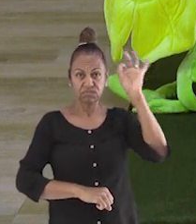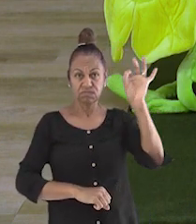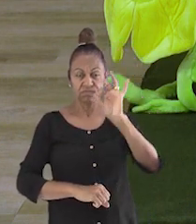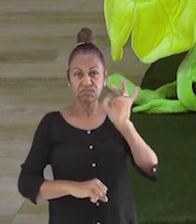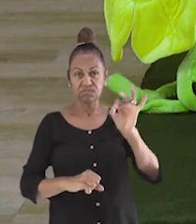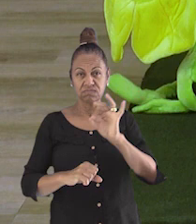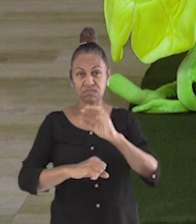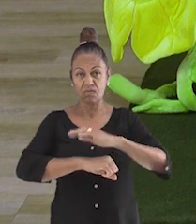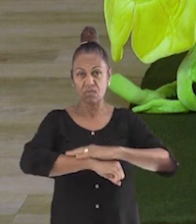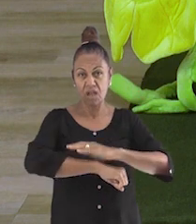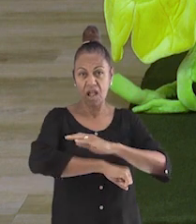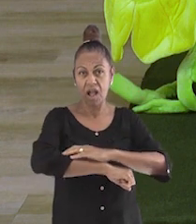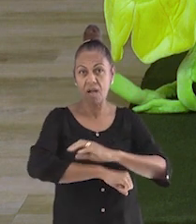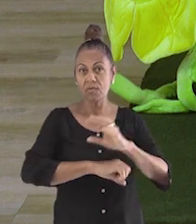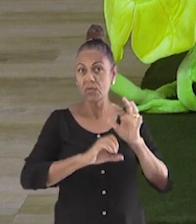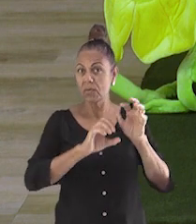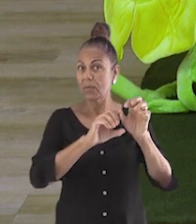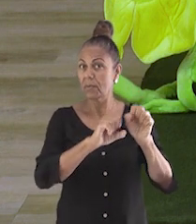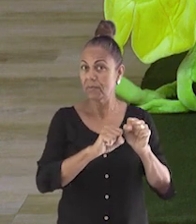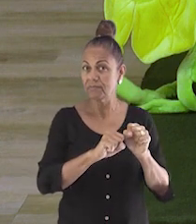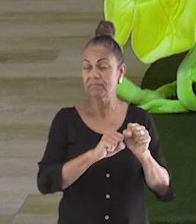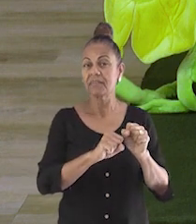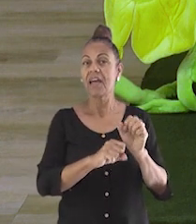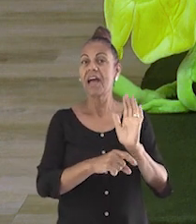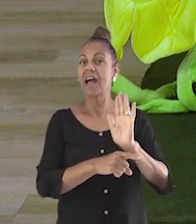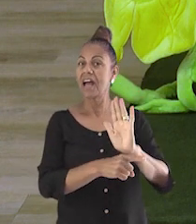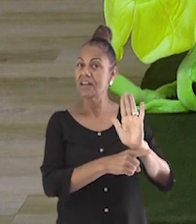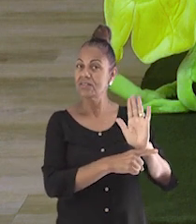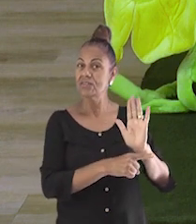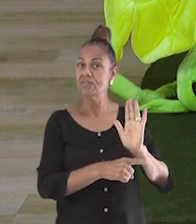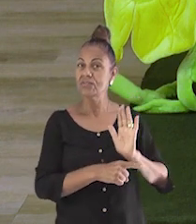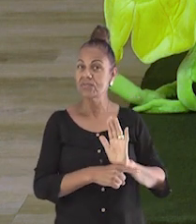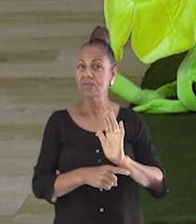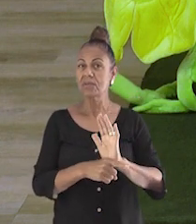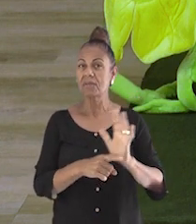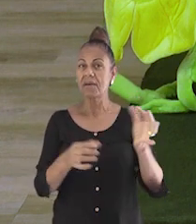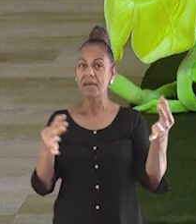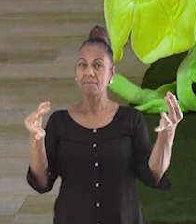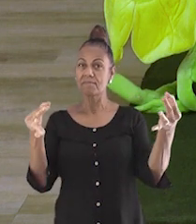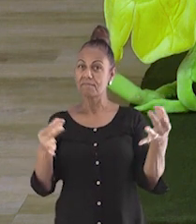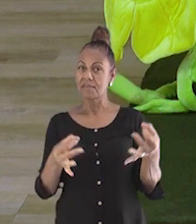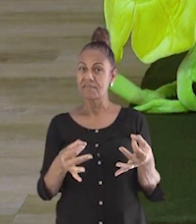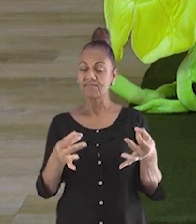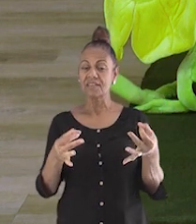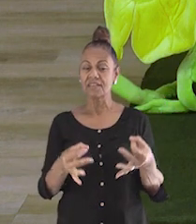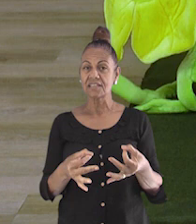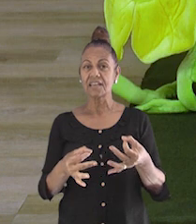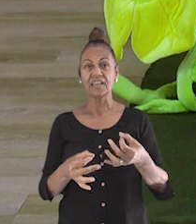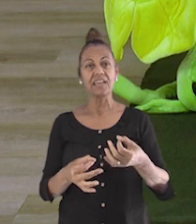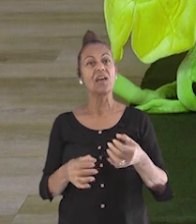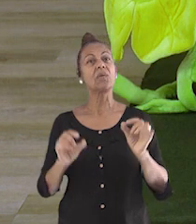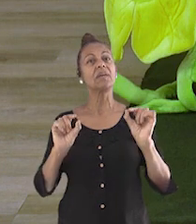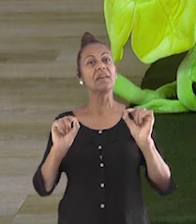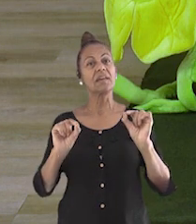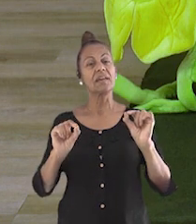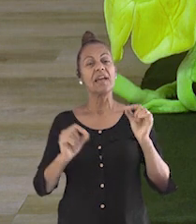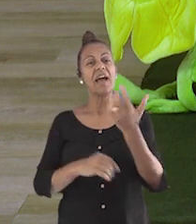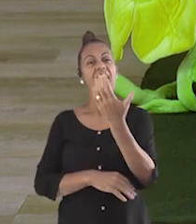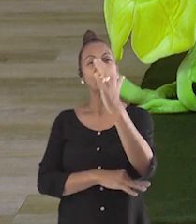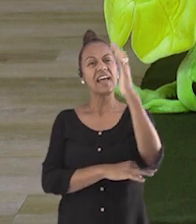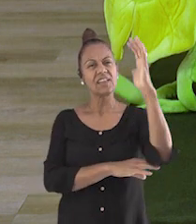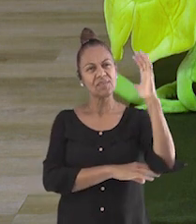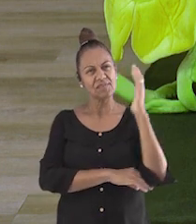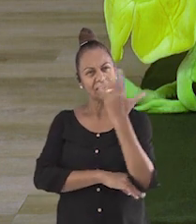no equilíbrio da população dos insetos e outros animais, então. Cada bichinho fazendo